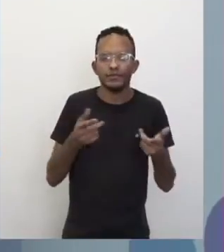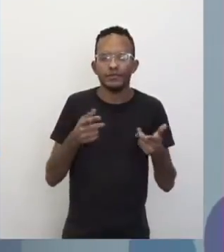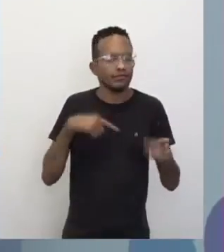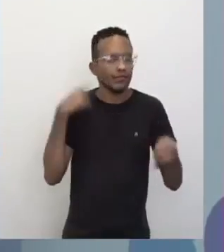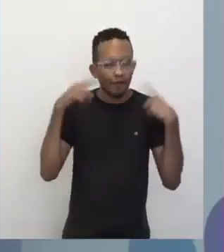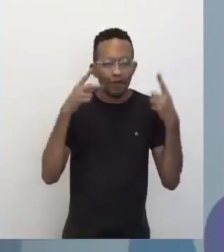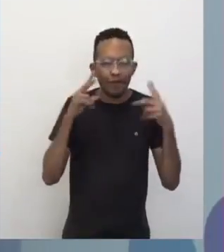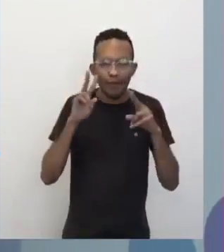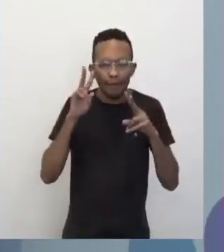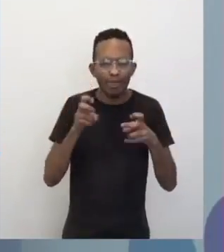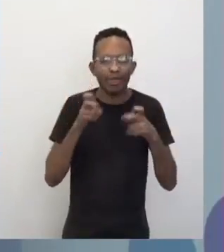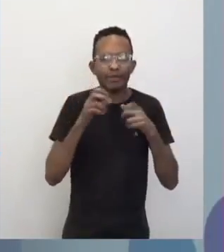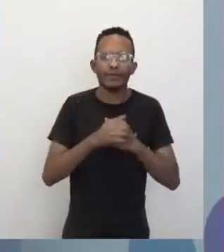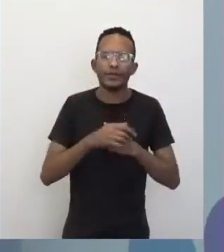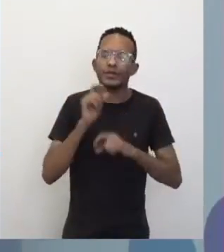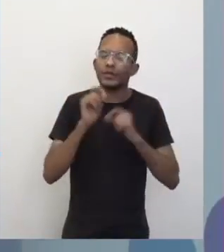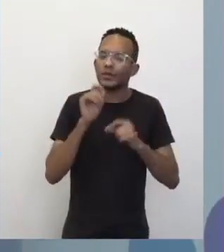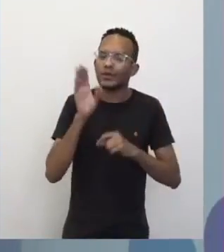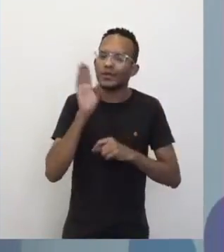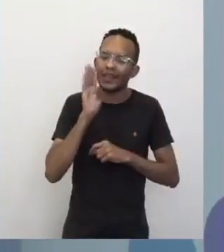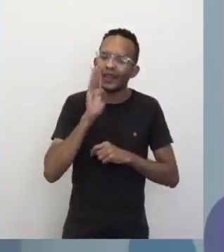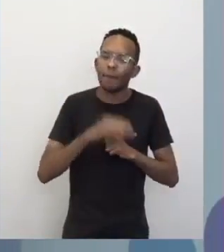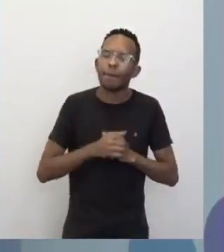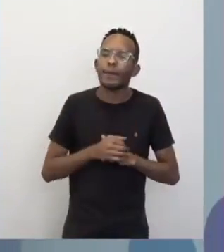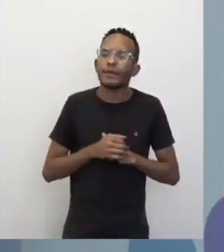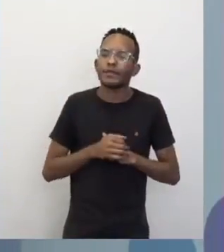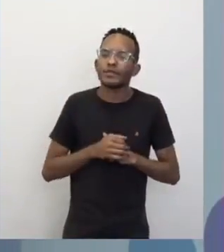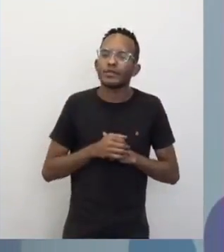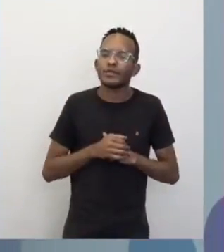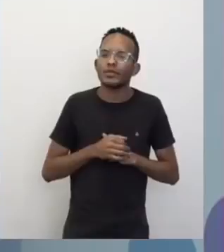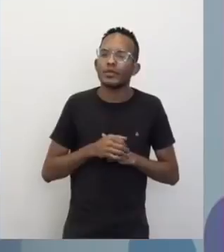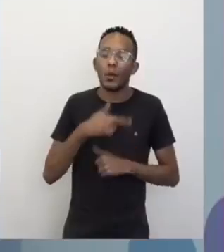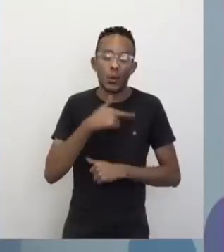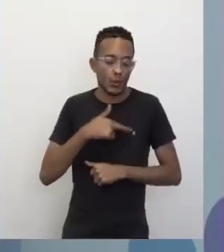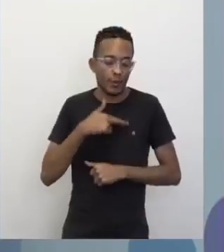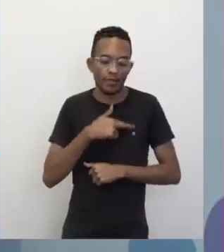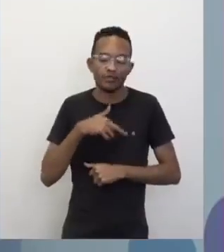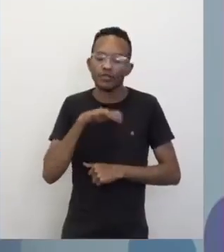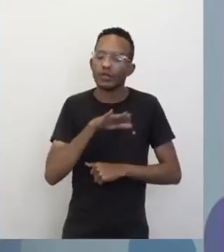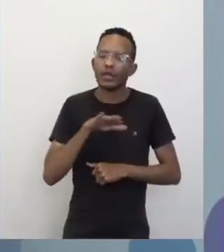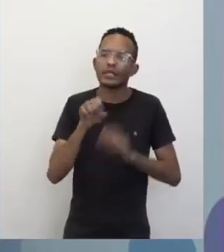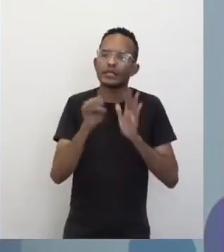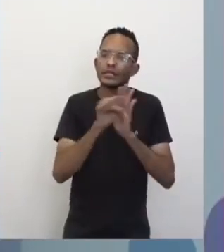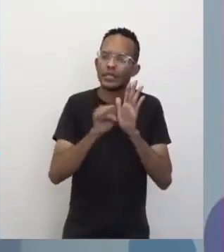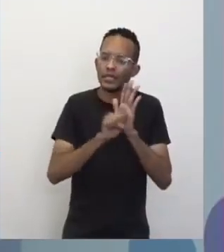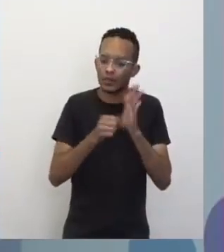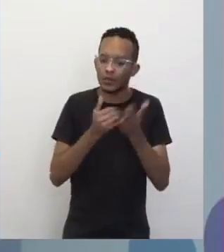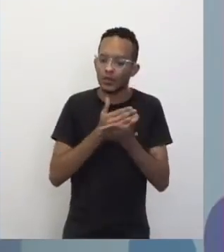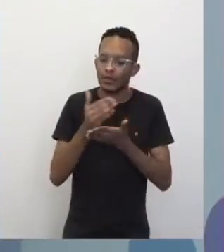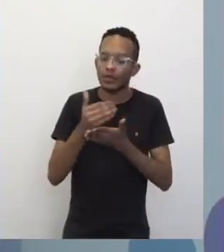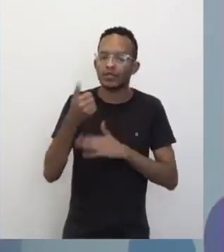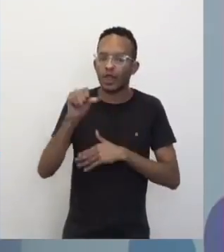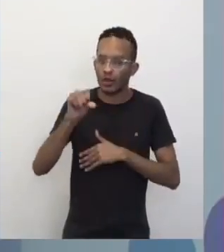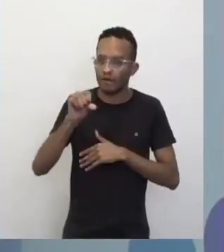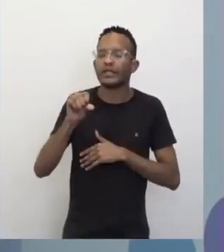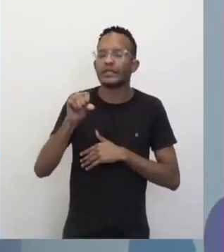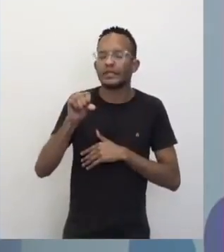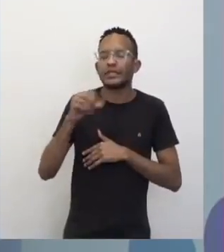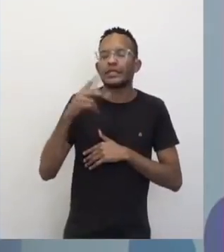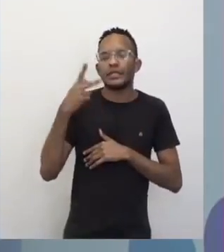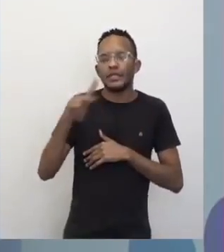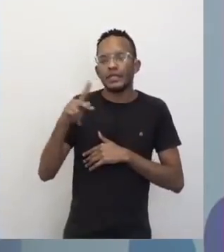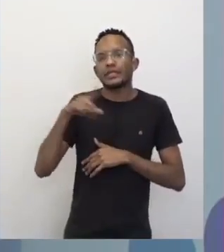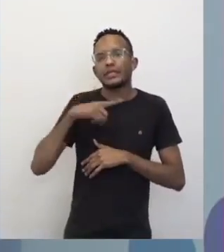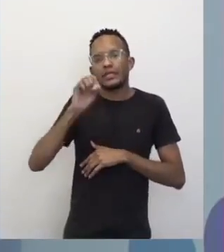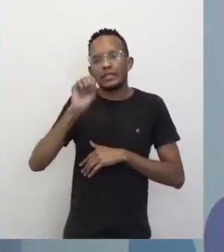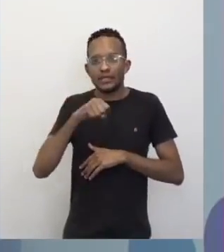tô perdendo senso aqui. Olha que bacana. O romantismo do começo do século XIX, ele